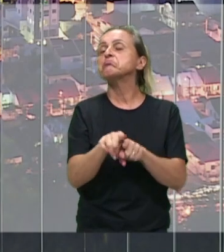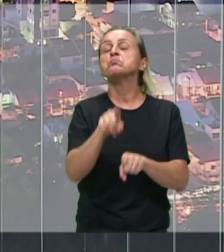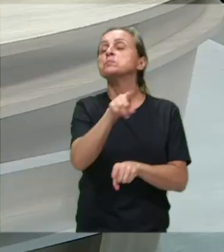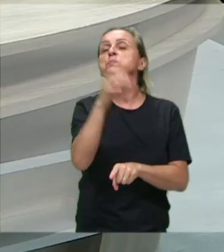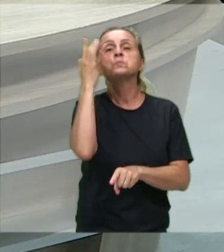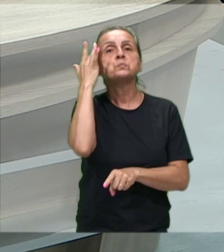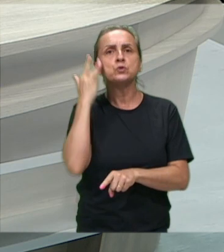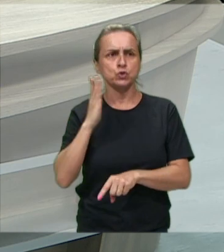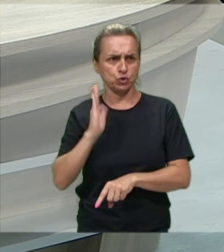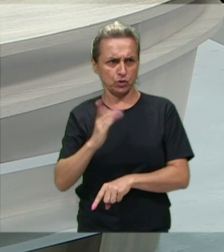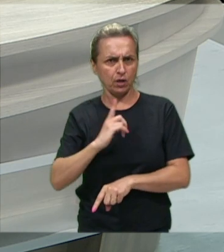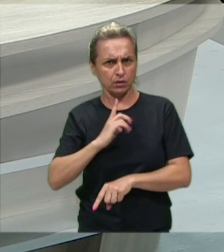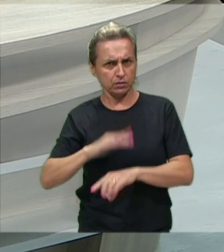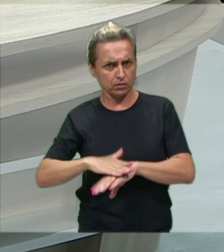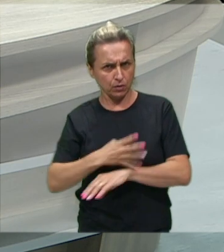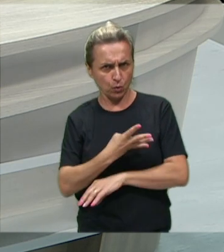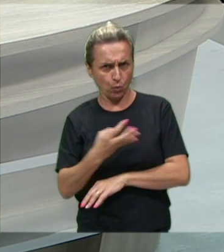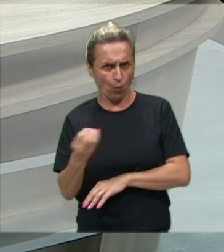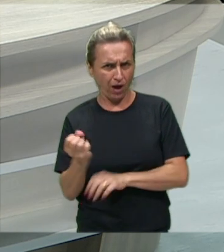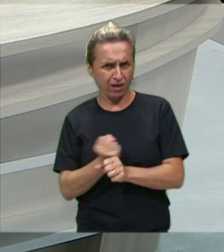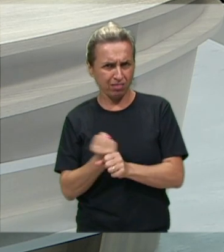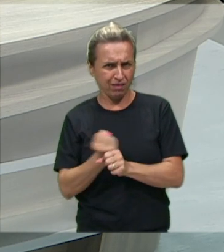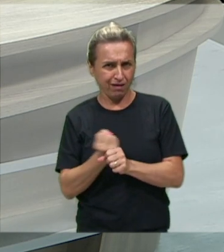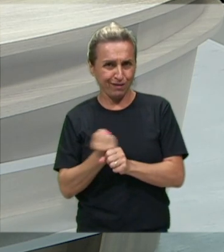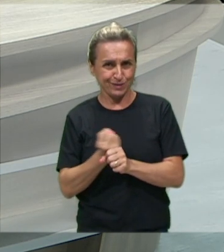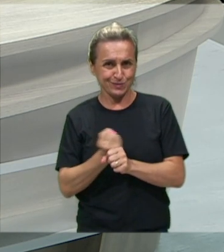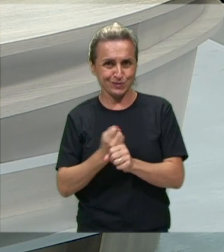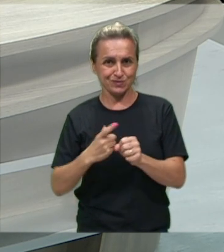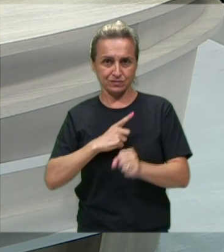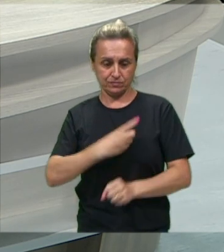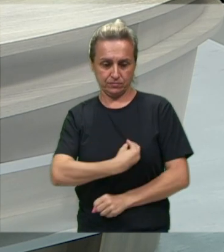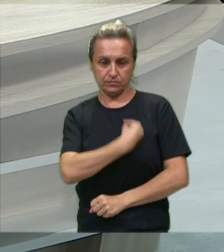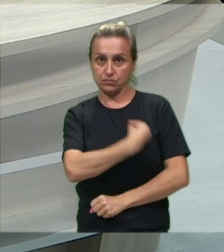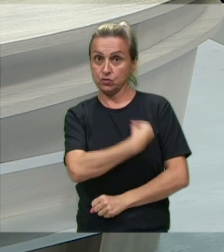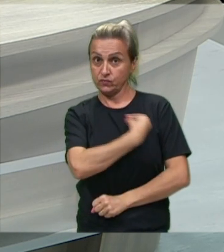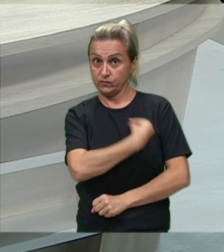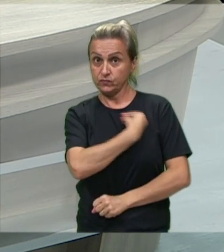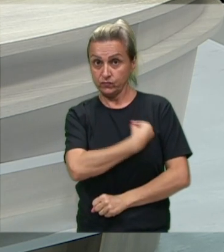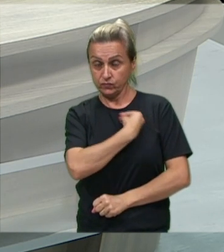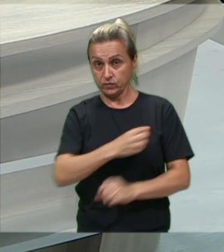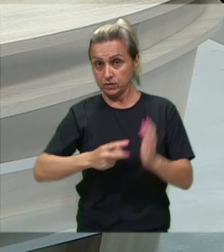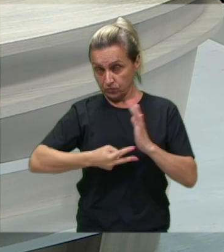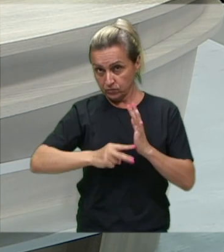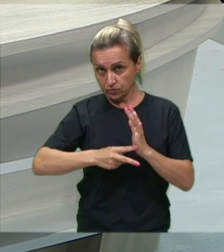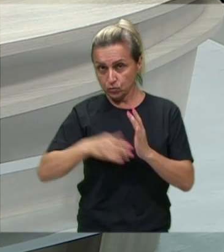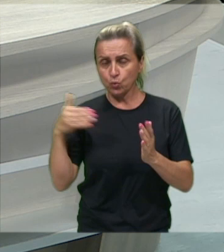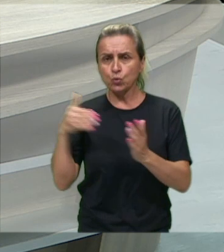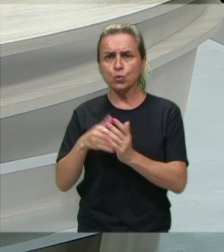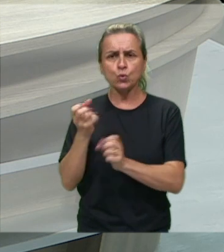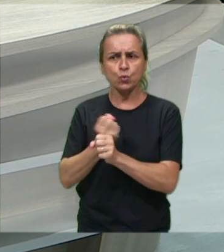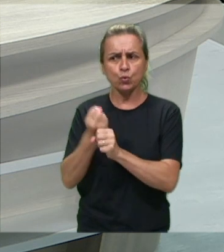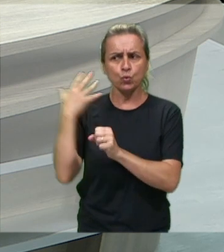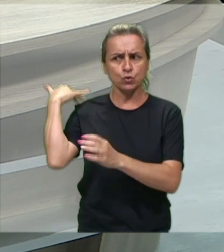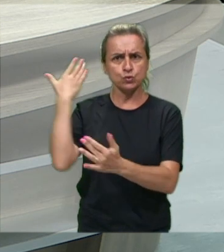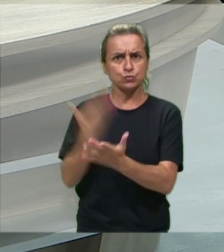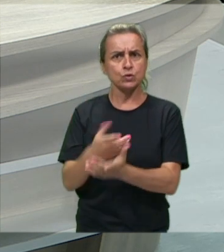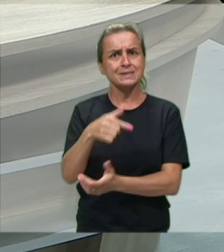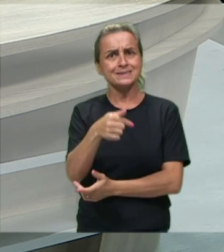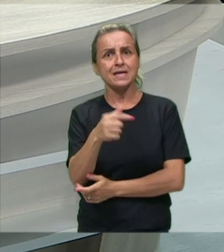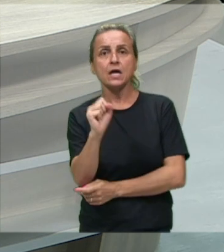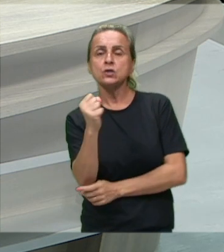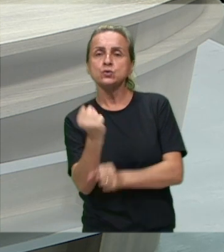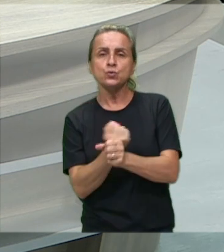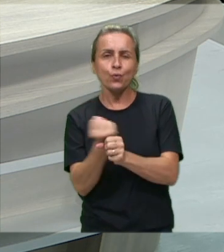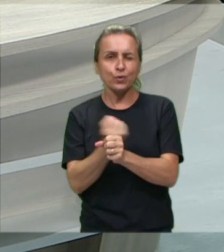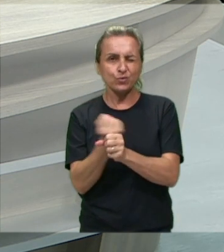de 40 anos de atuação, anos. né? E nos últimos anos, 7, 8 anos, estava sob a condução da mesma pessoa, que